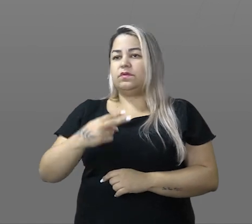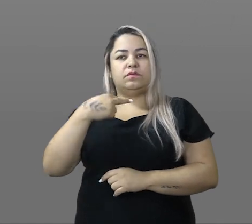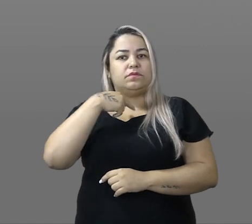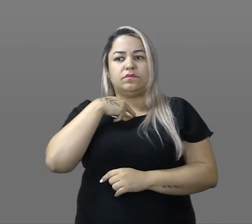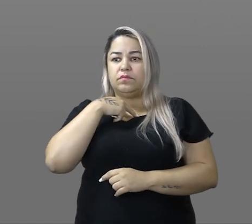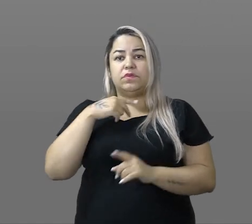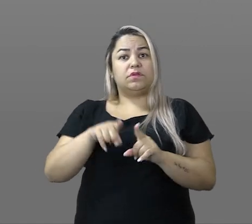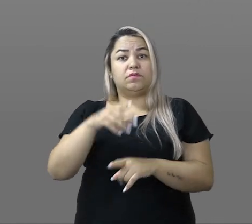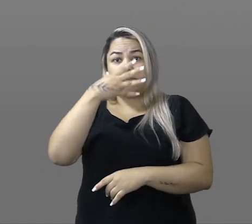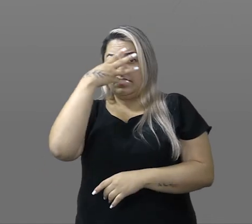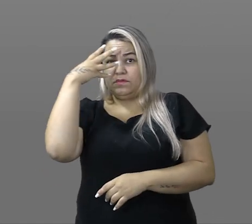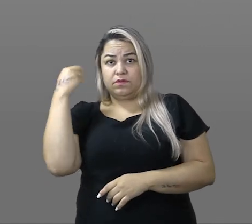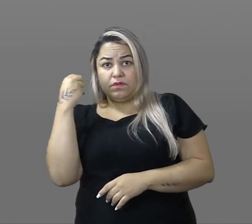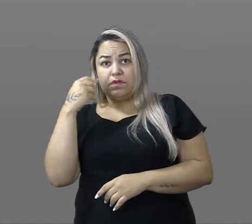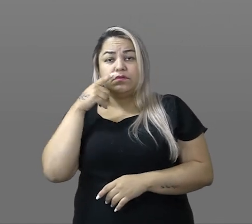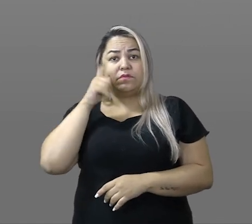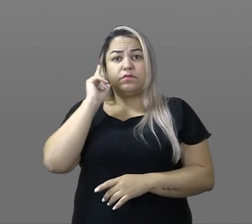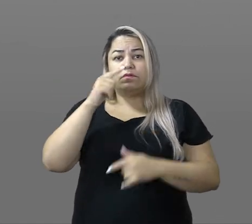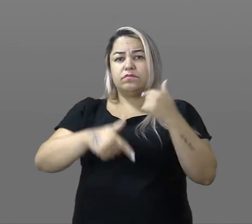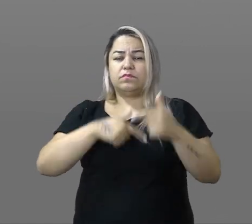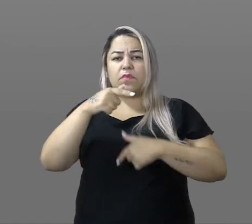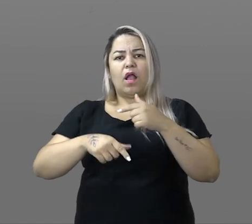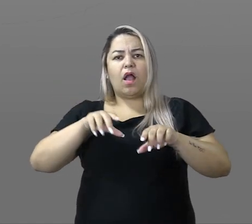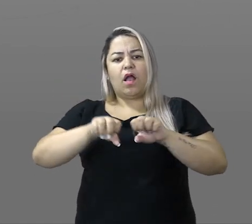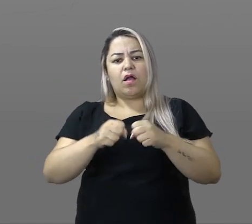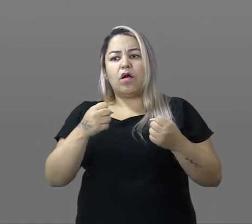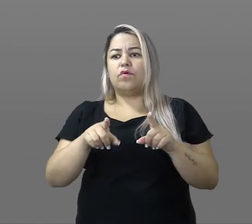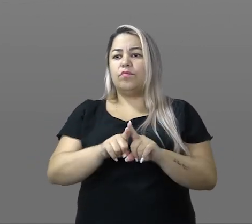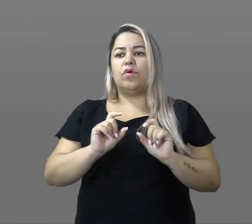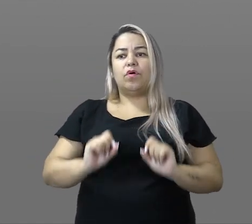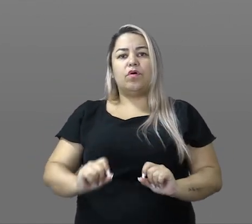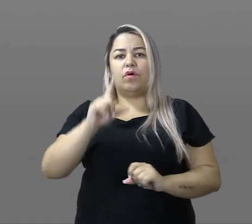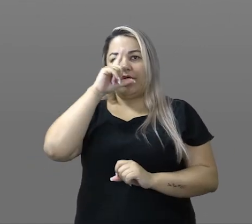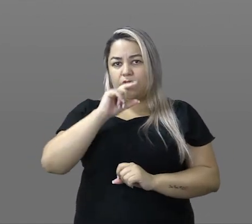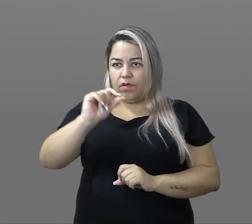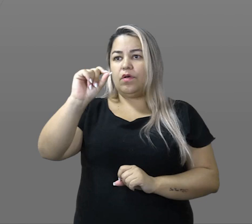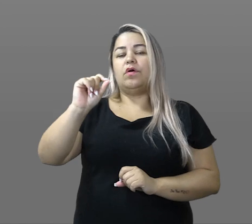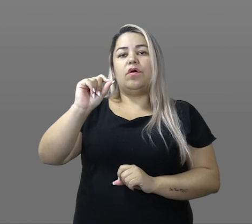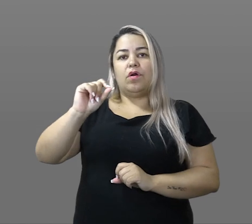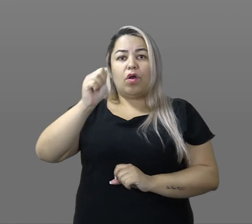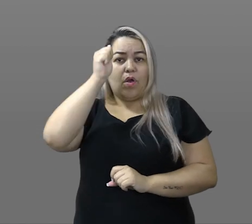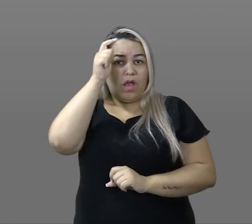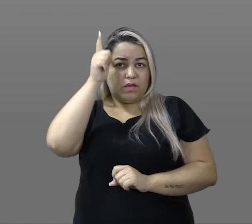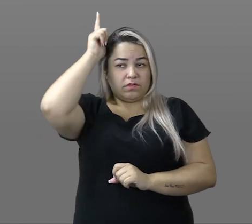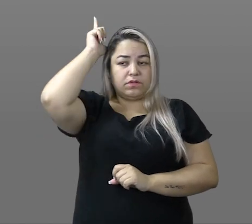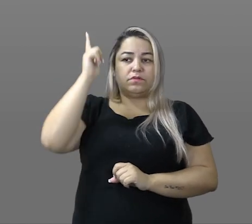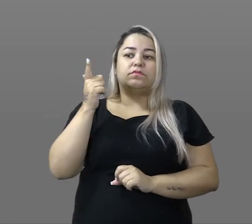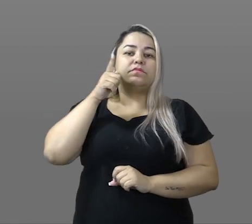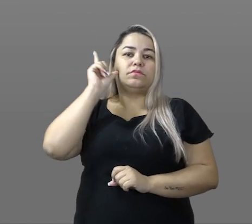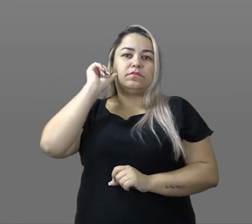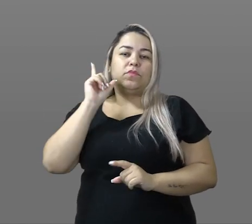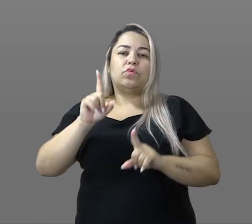2020. Nós não podemos esquecer que antes deles tramarem o assassinato do Lula, do Alckmin e do Alexandre de Moraes, antes